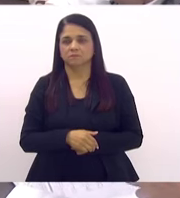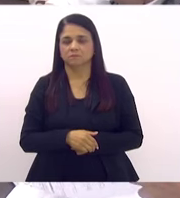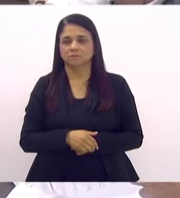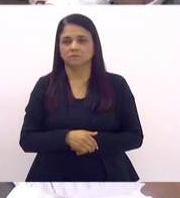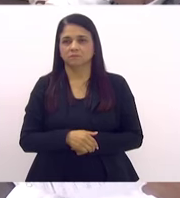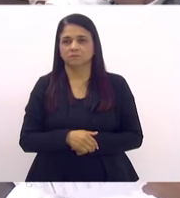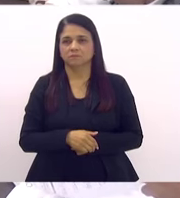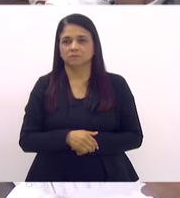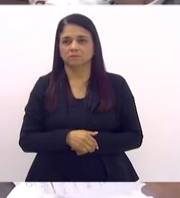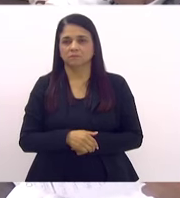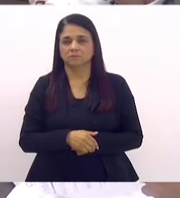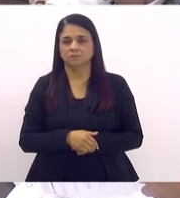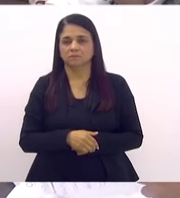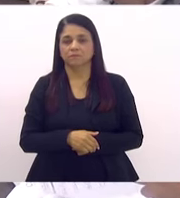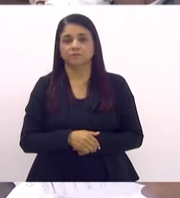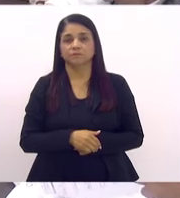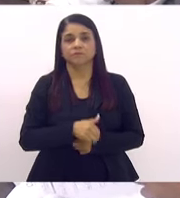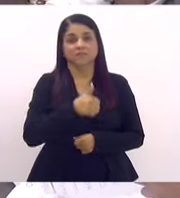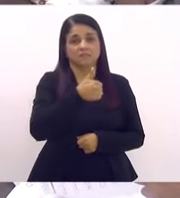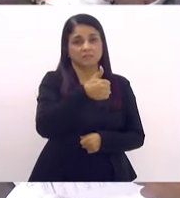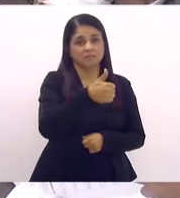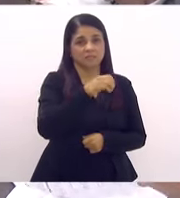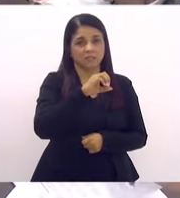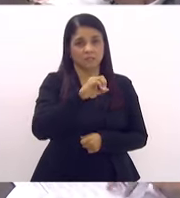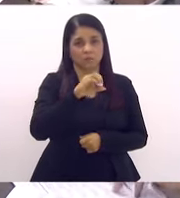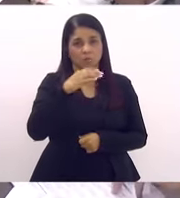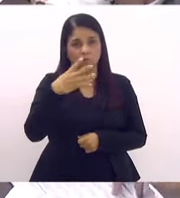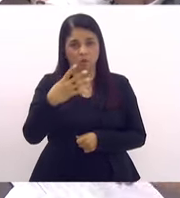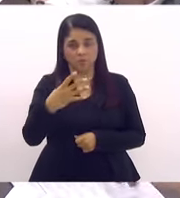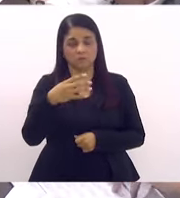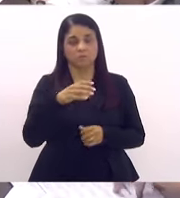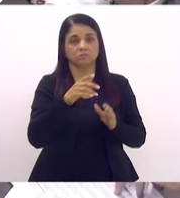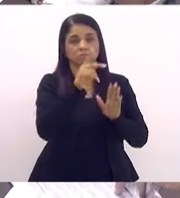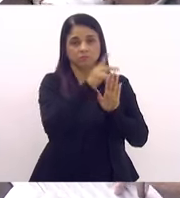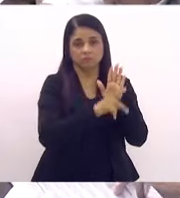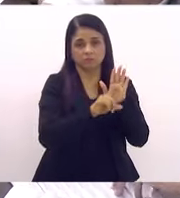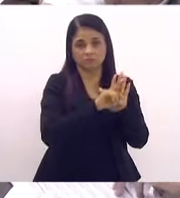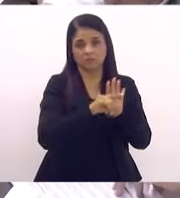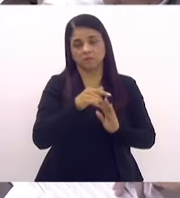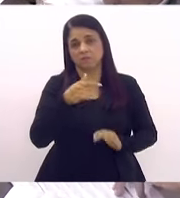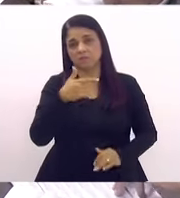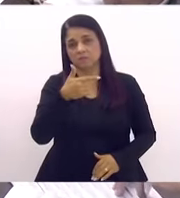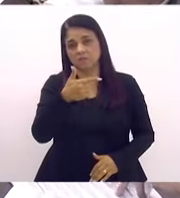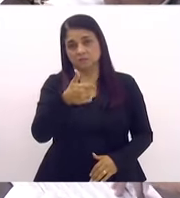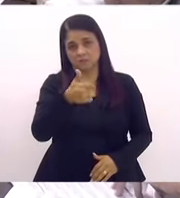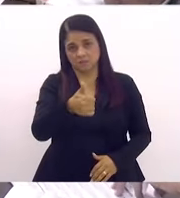direta. Espera aí, tem mais aí. 104, 105,